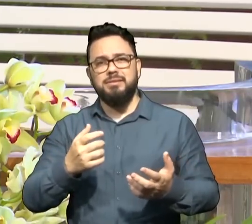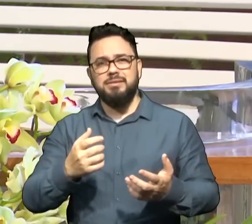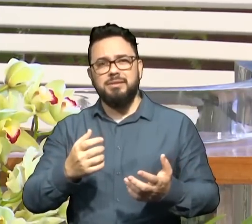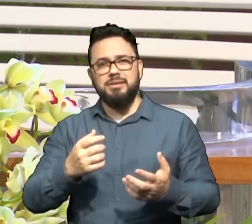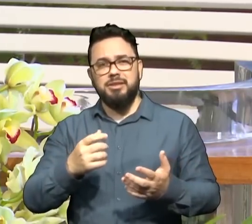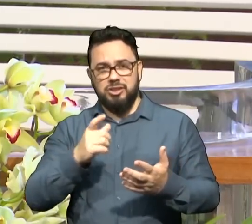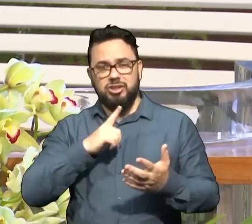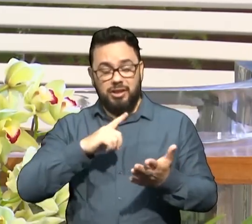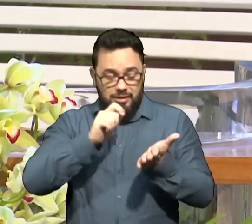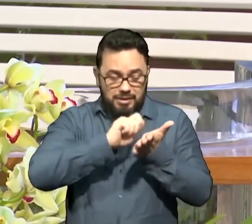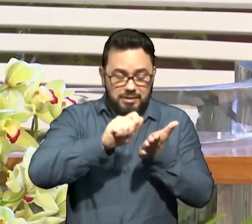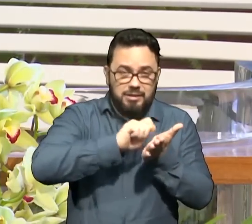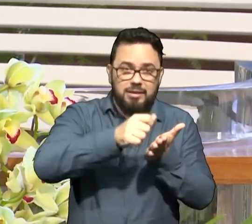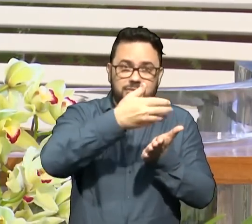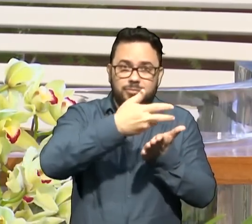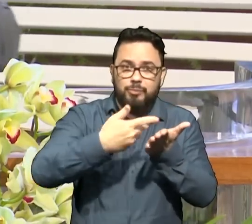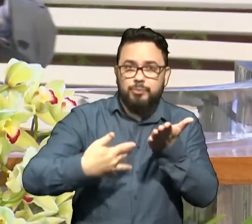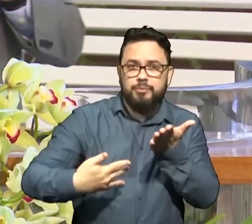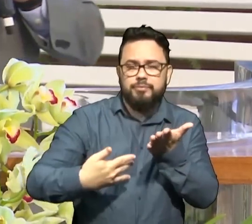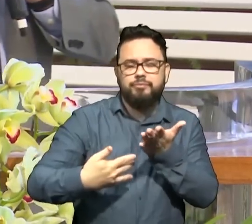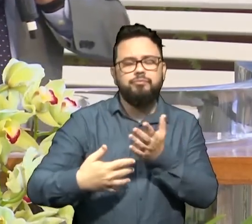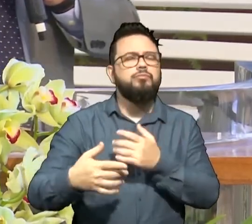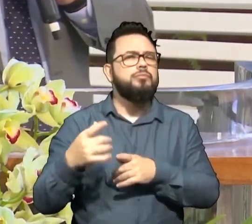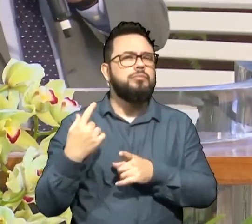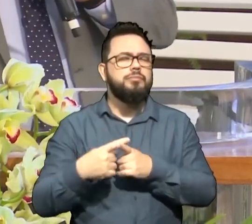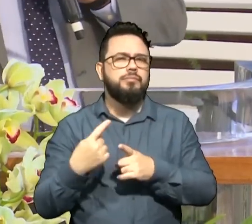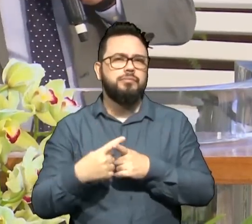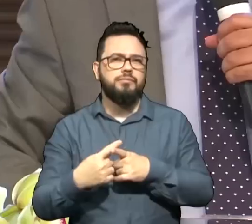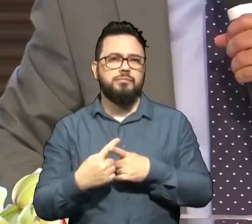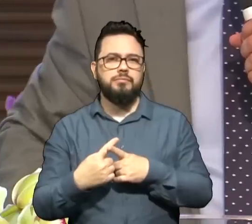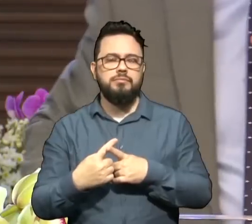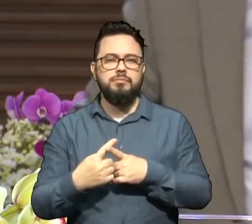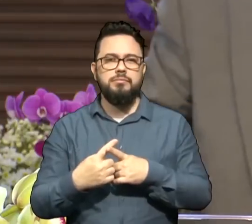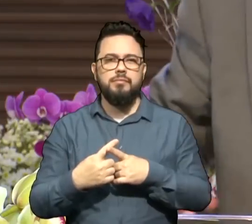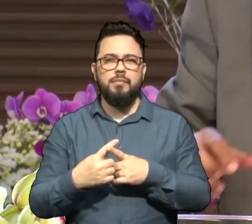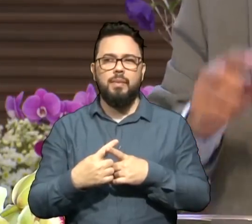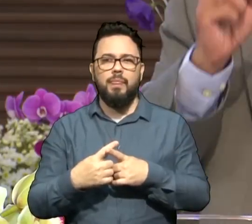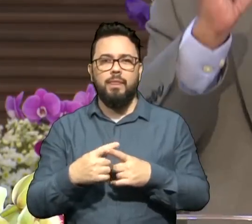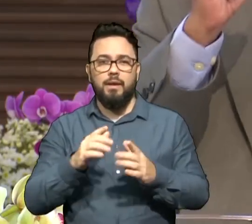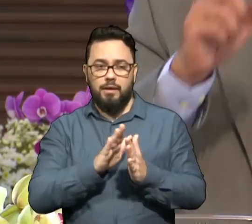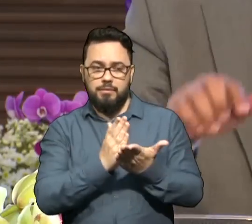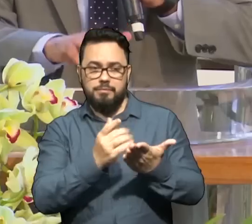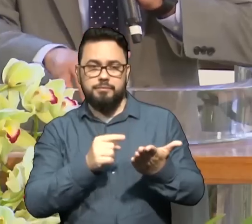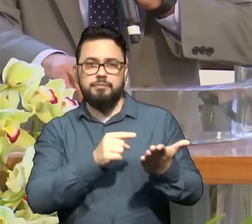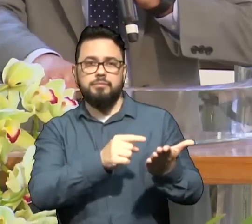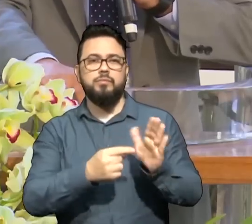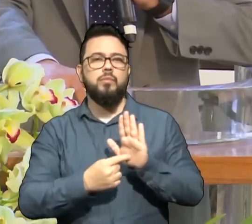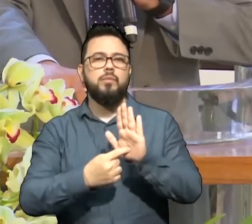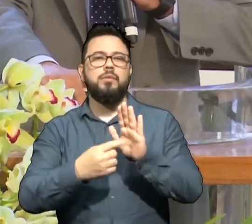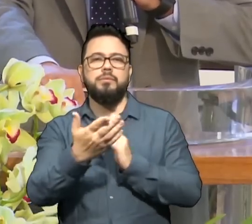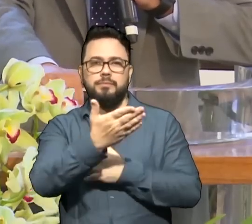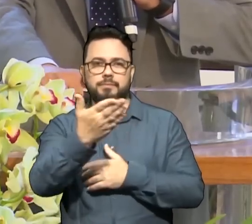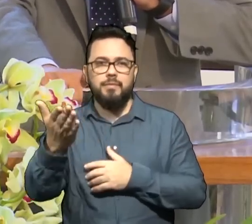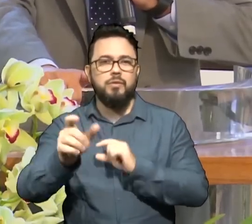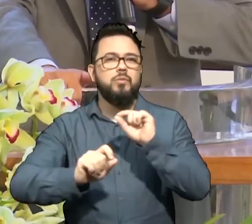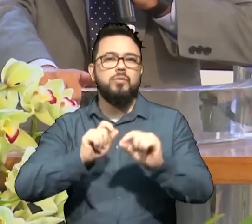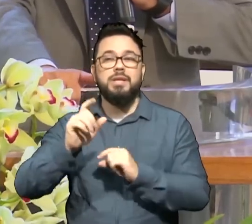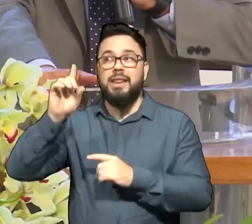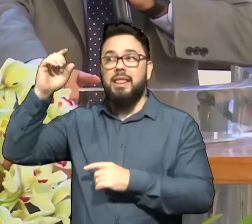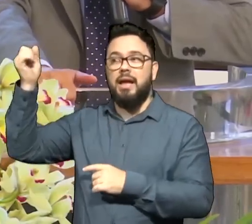na Bíblia sabe por quê Porque ali ele mostra o que a graça pode fazer a uma